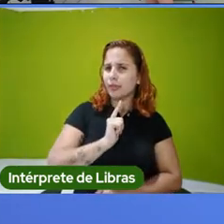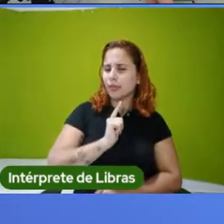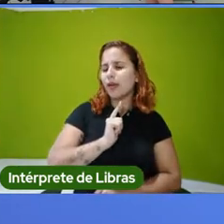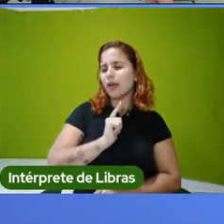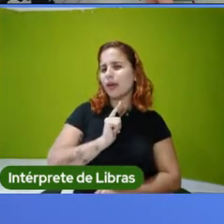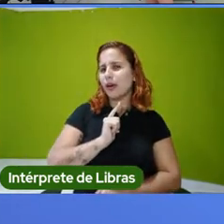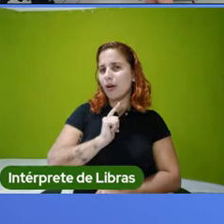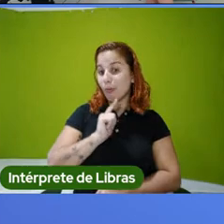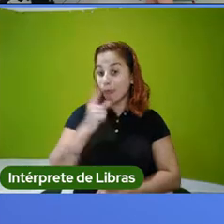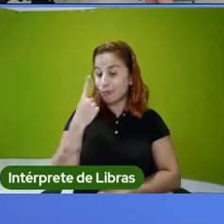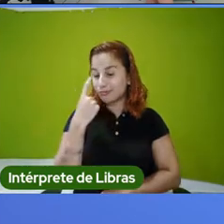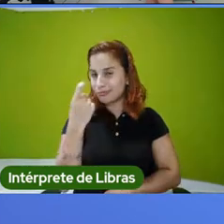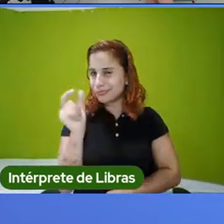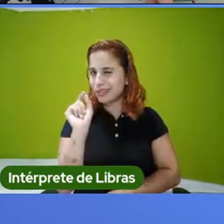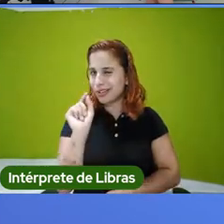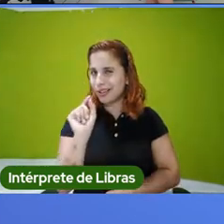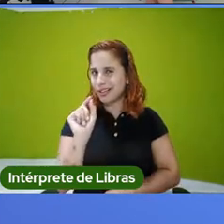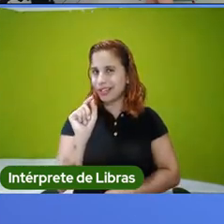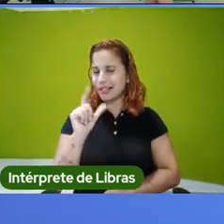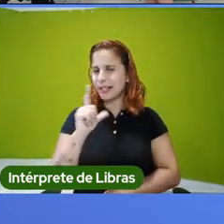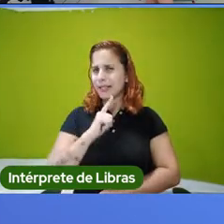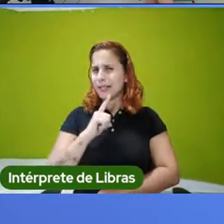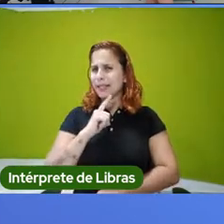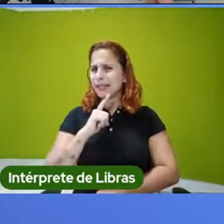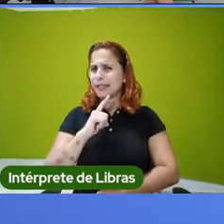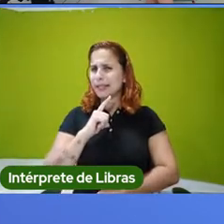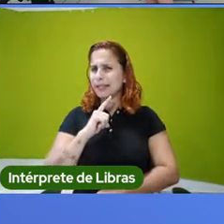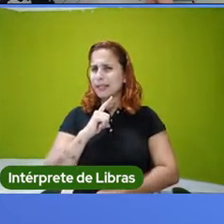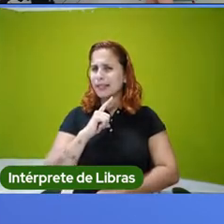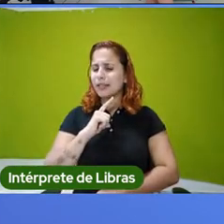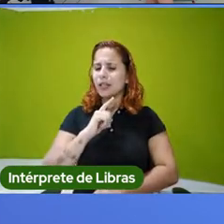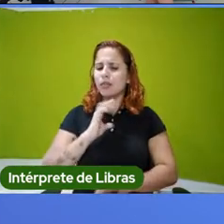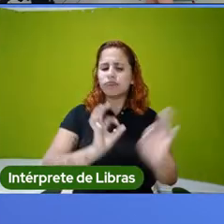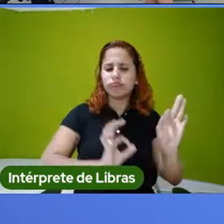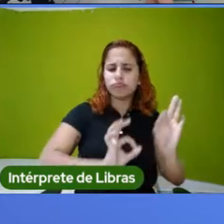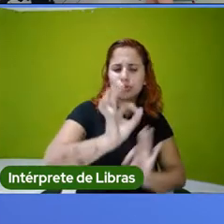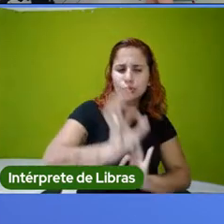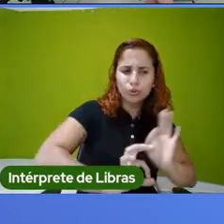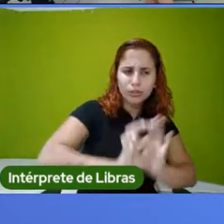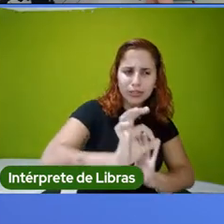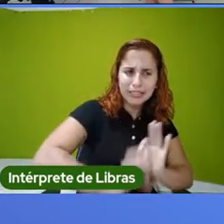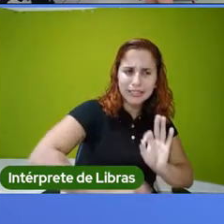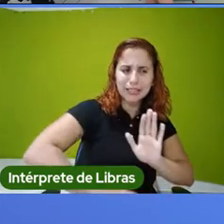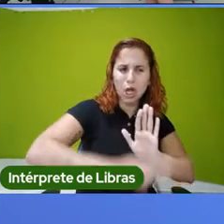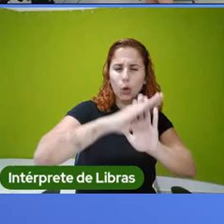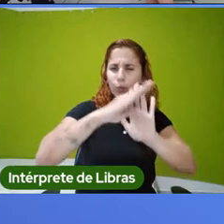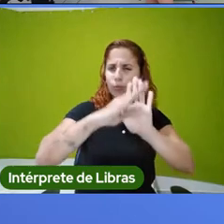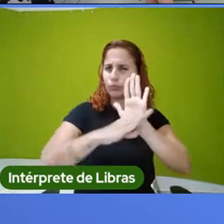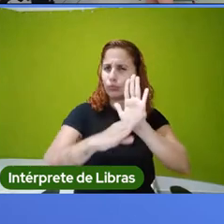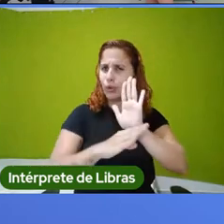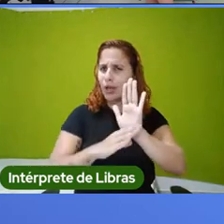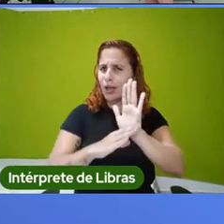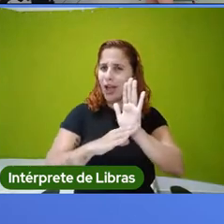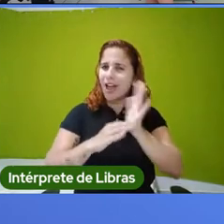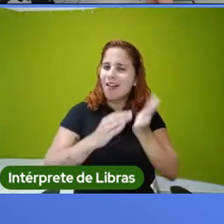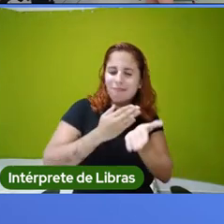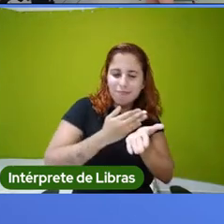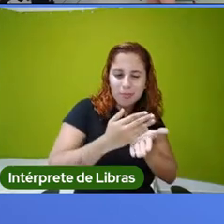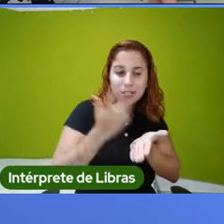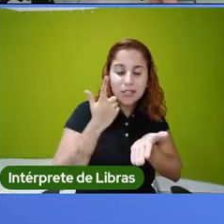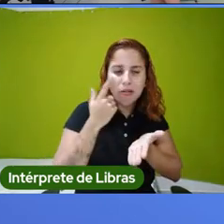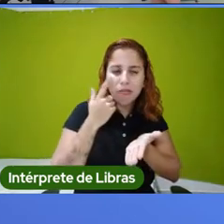é uma espécie de programas ou iniciativas que promovem, de certa forma, um